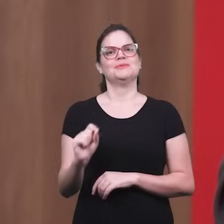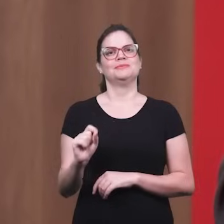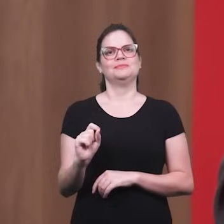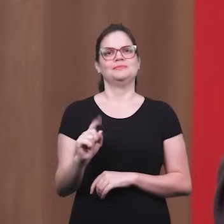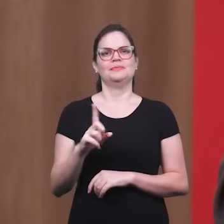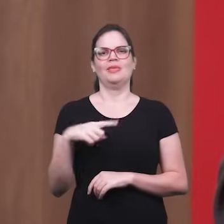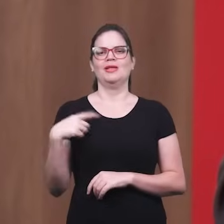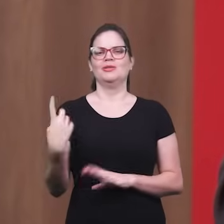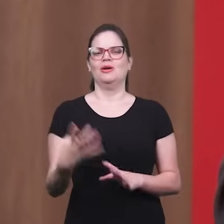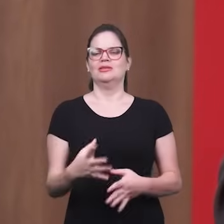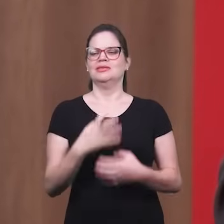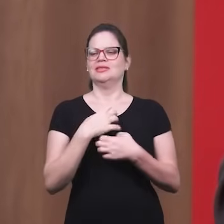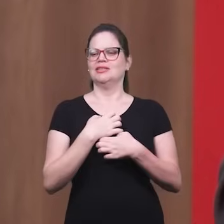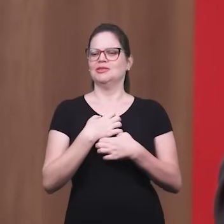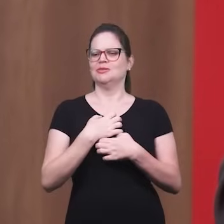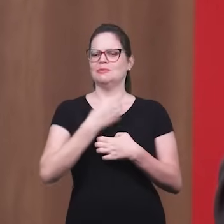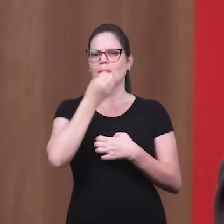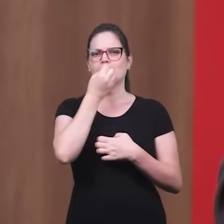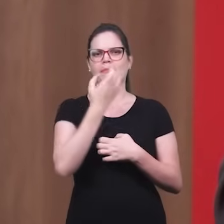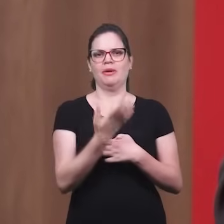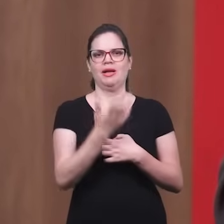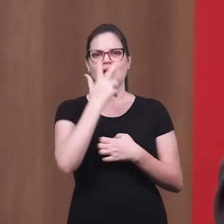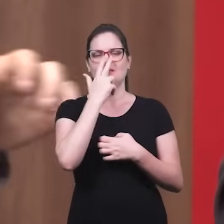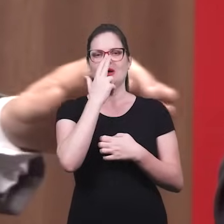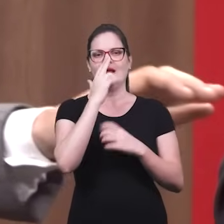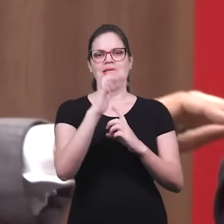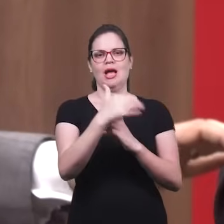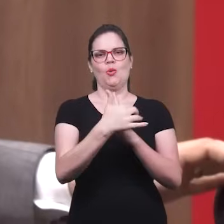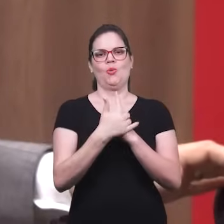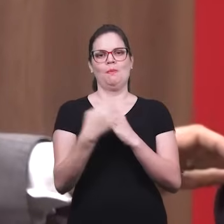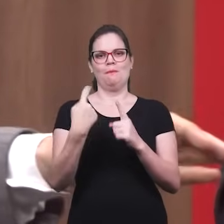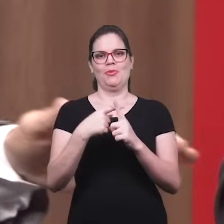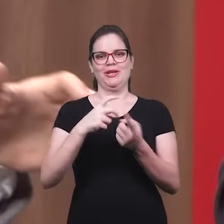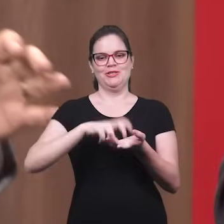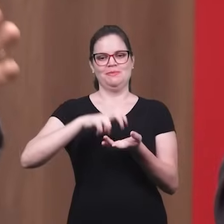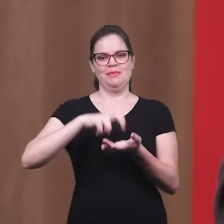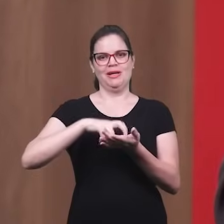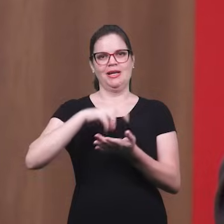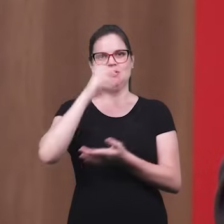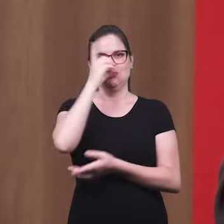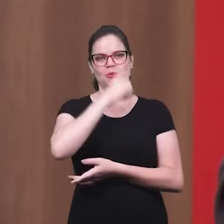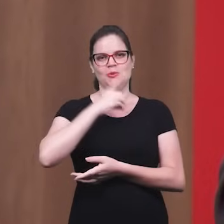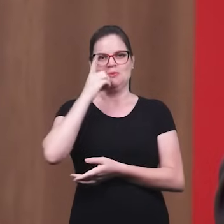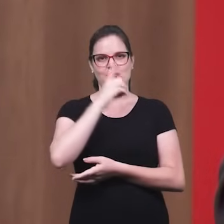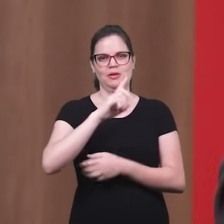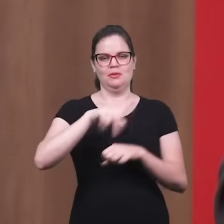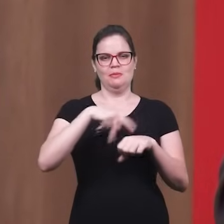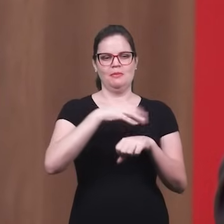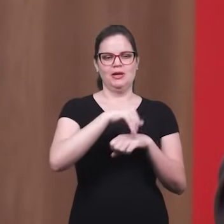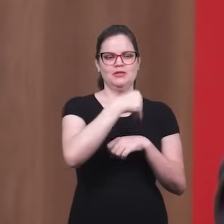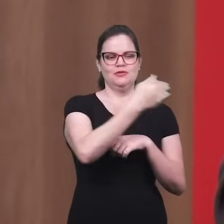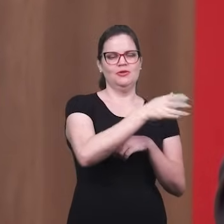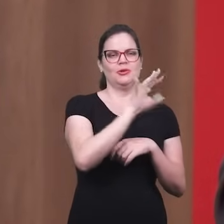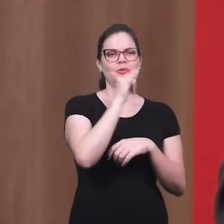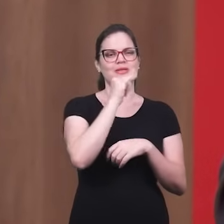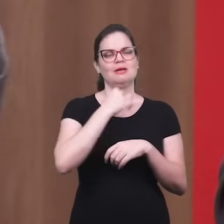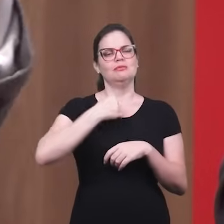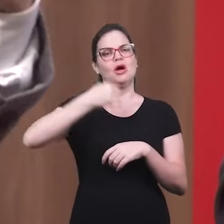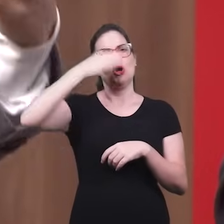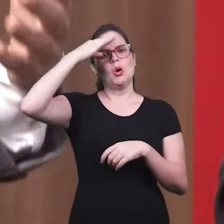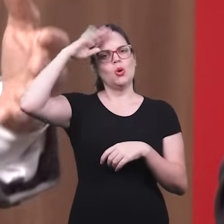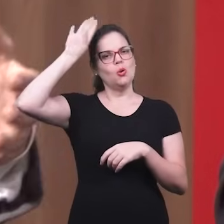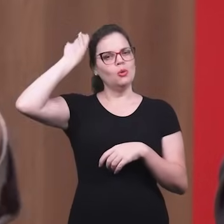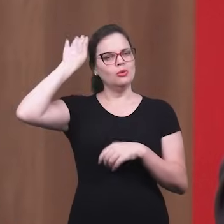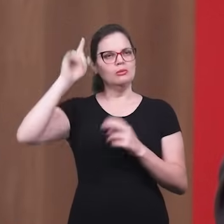nós nos sentimos acolhidos. Quando chega no domingo de manhã, estamos lá no exterior, em Cuba, seja